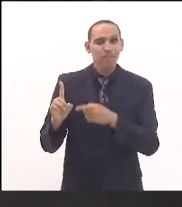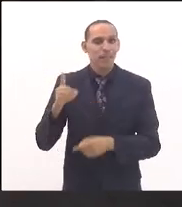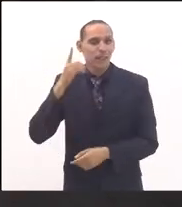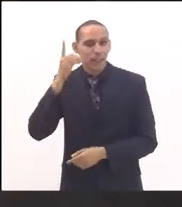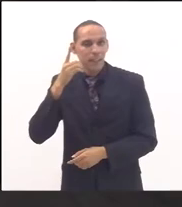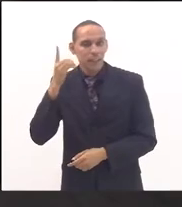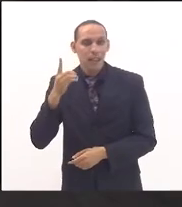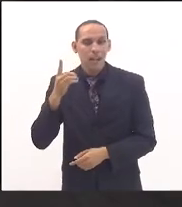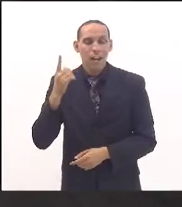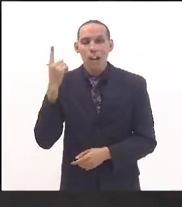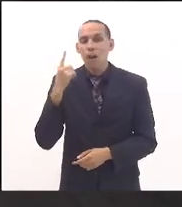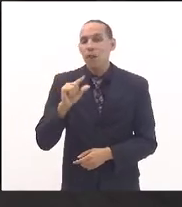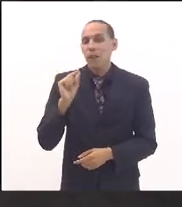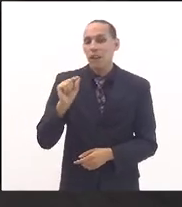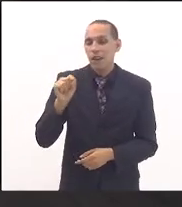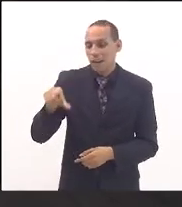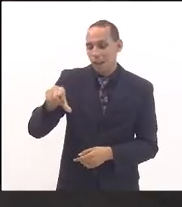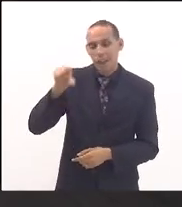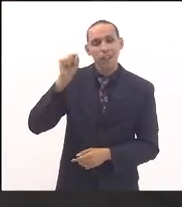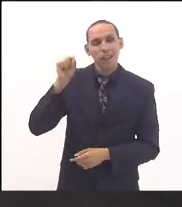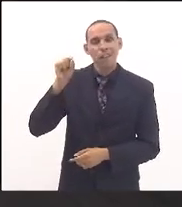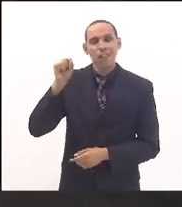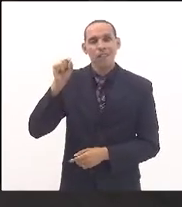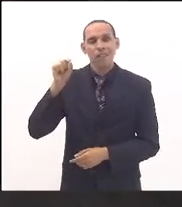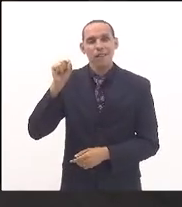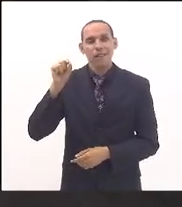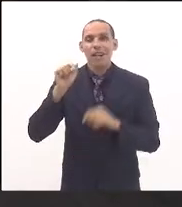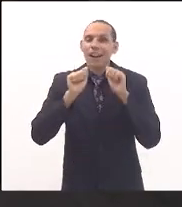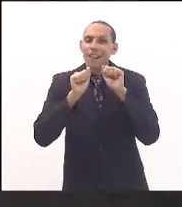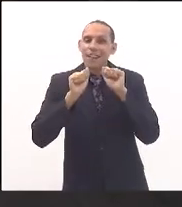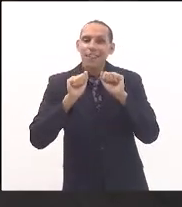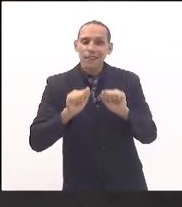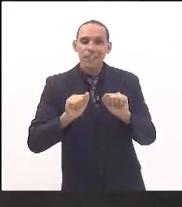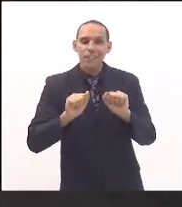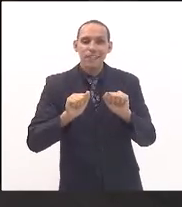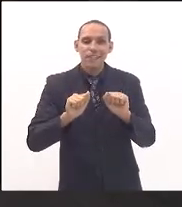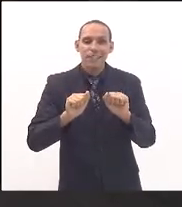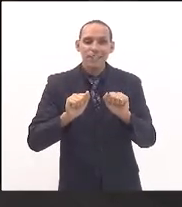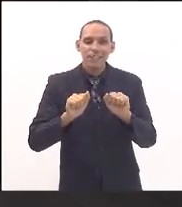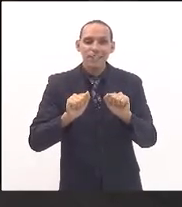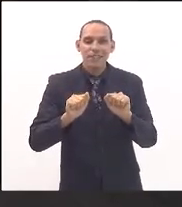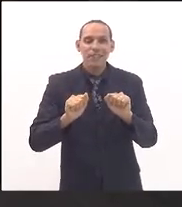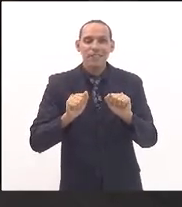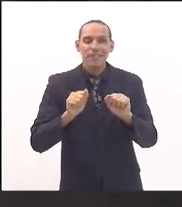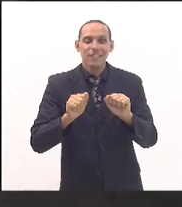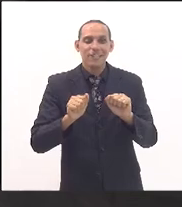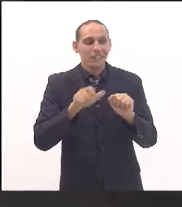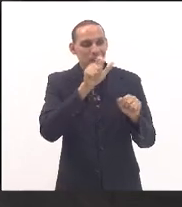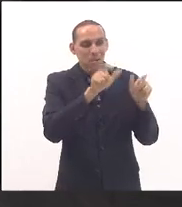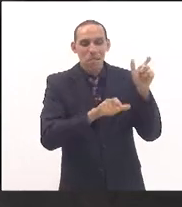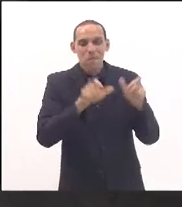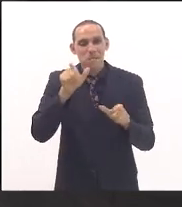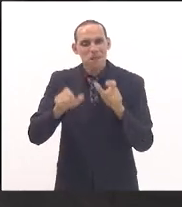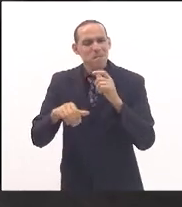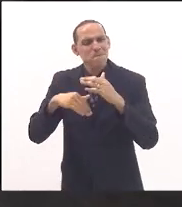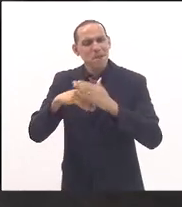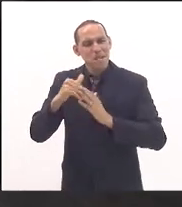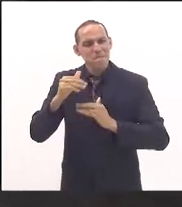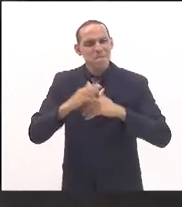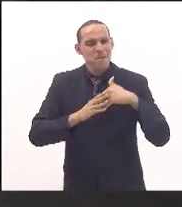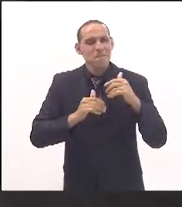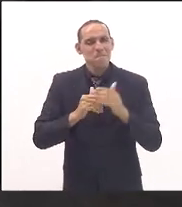que consegue escolher a sensores que sejam tão